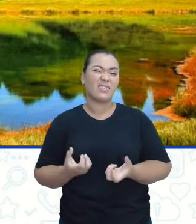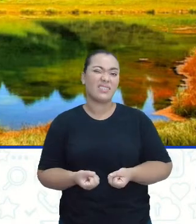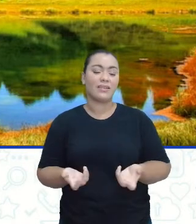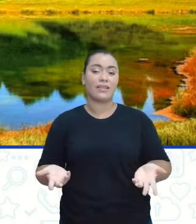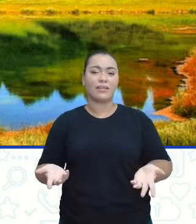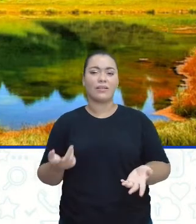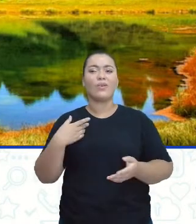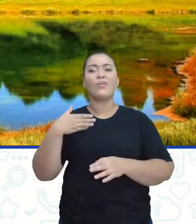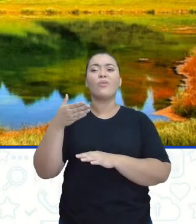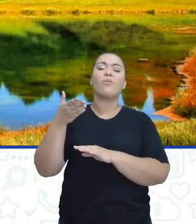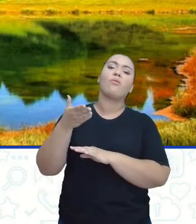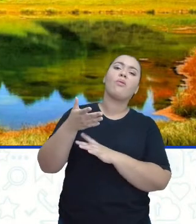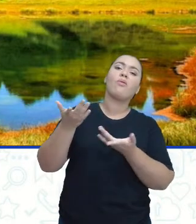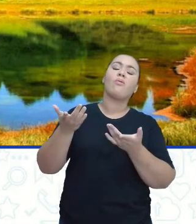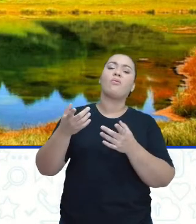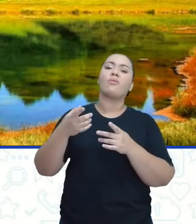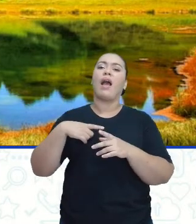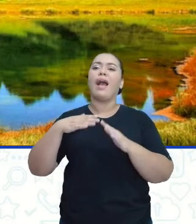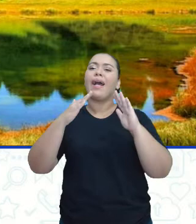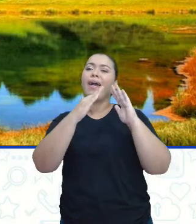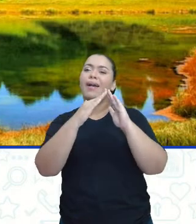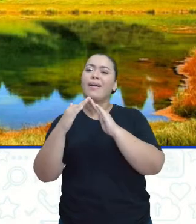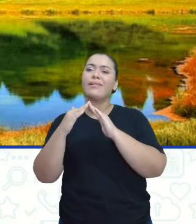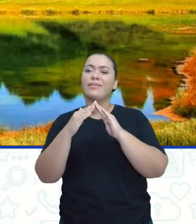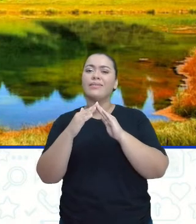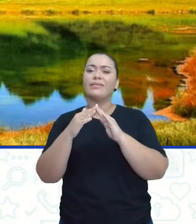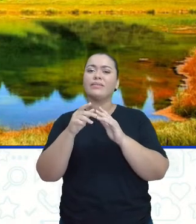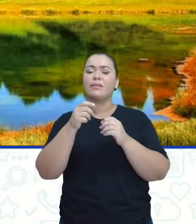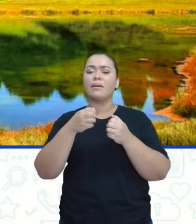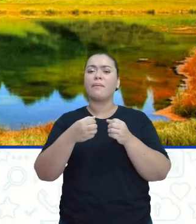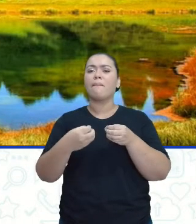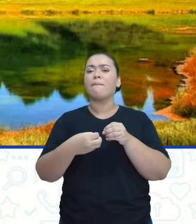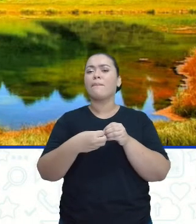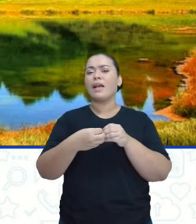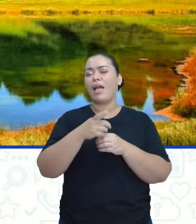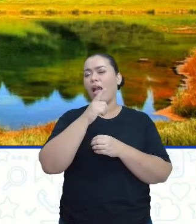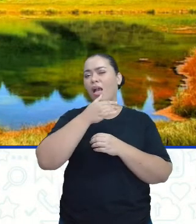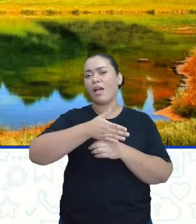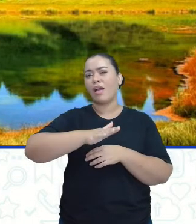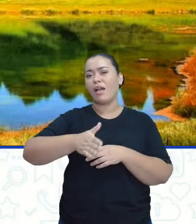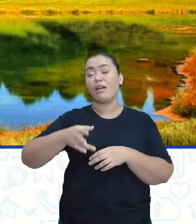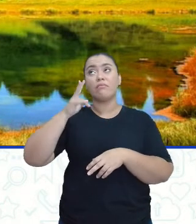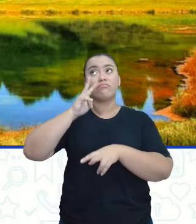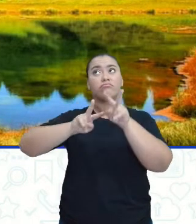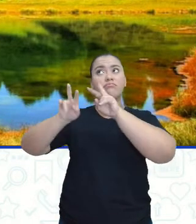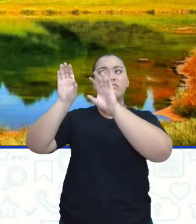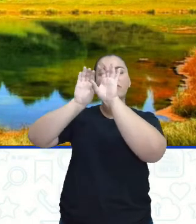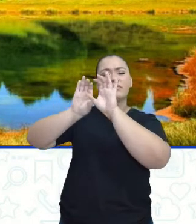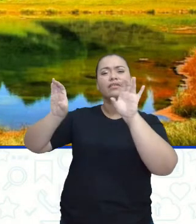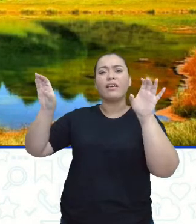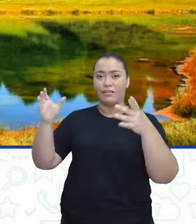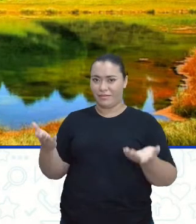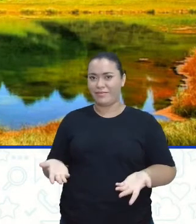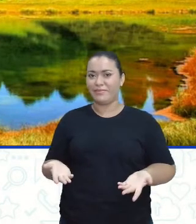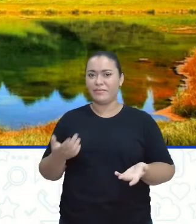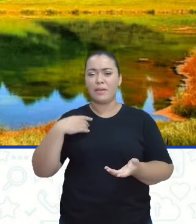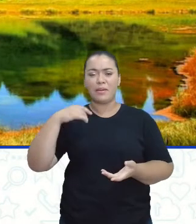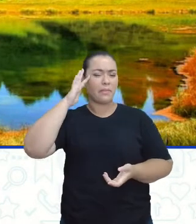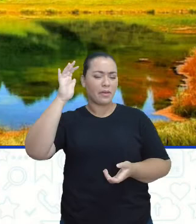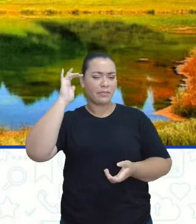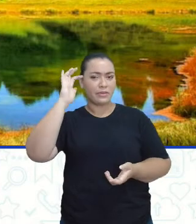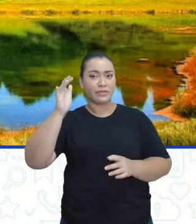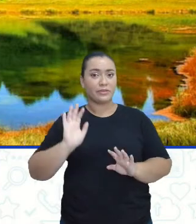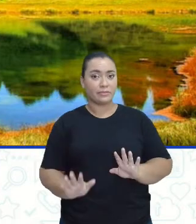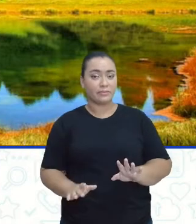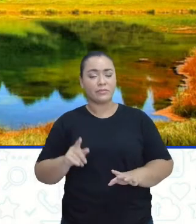hotelzinho aí, uma casinha aí à beira, né? Na beirinha desse lago, olhando esse céu. Essa é a imagem 1. Então, já vão